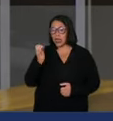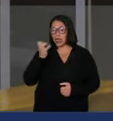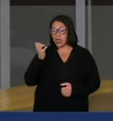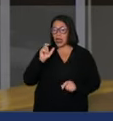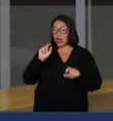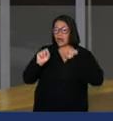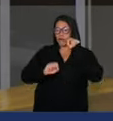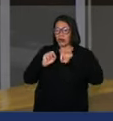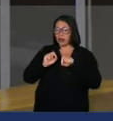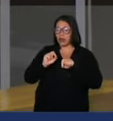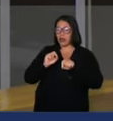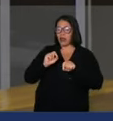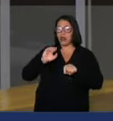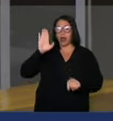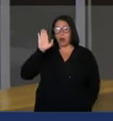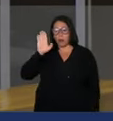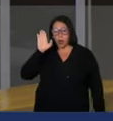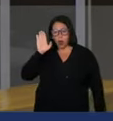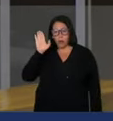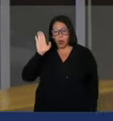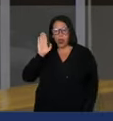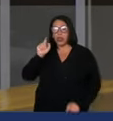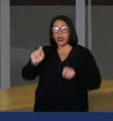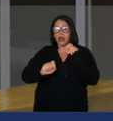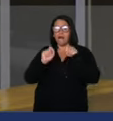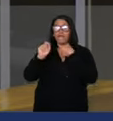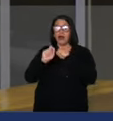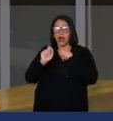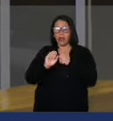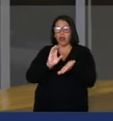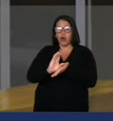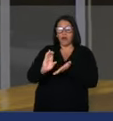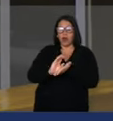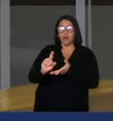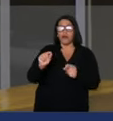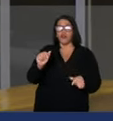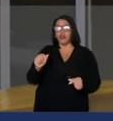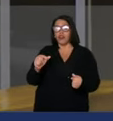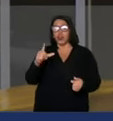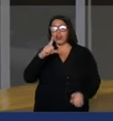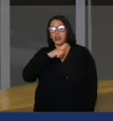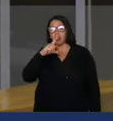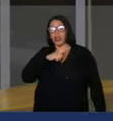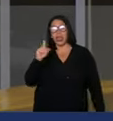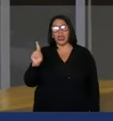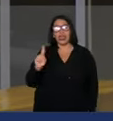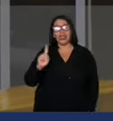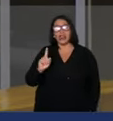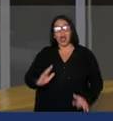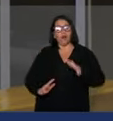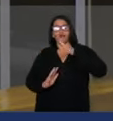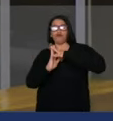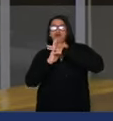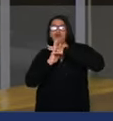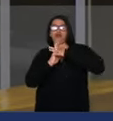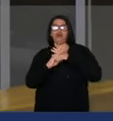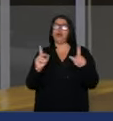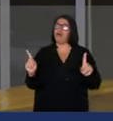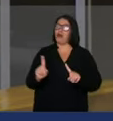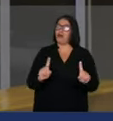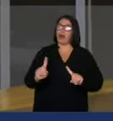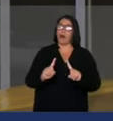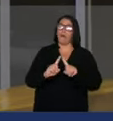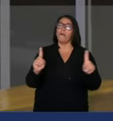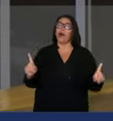promessas de campanha, que eles façam com o orçamento vigente e não furando o teto de gastos. Mas eles ainda